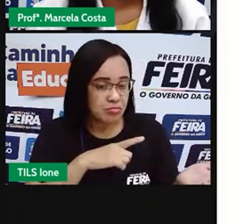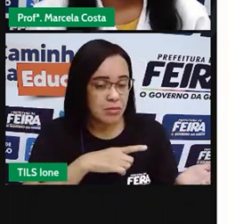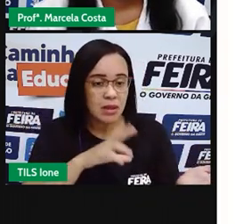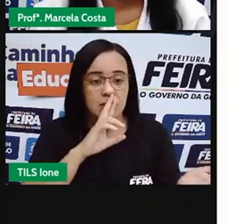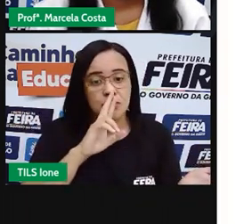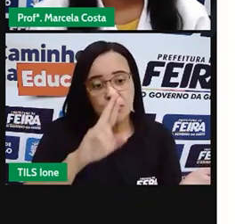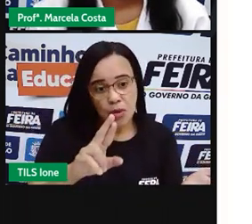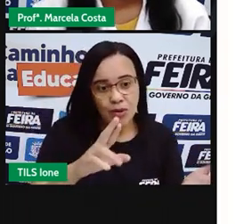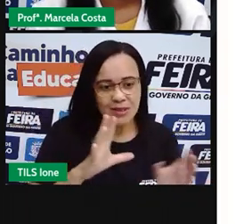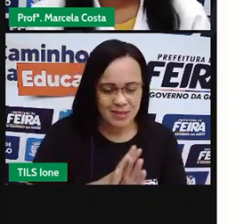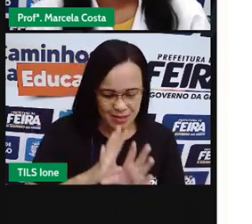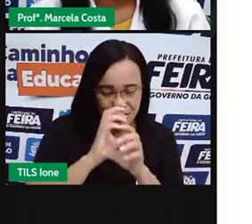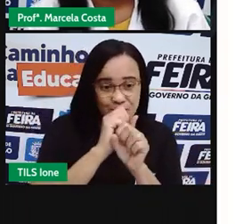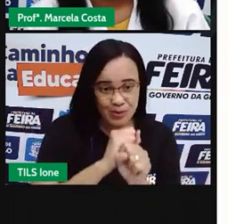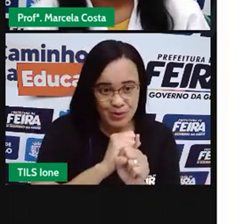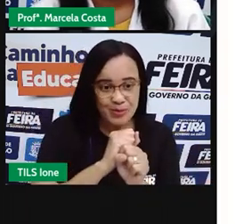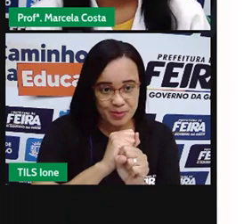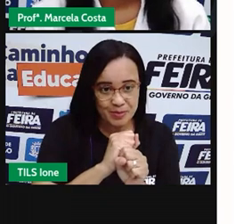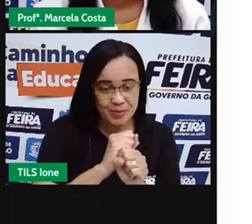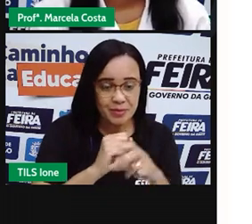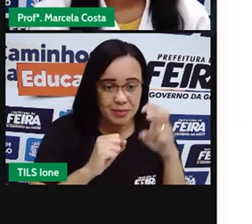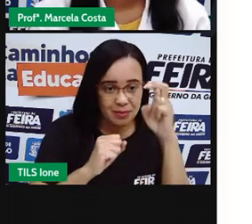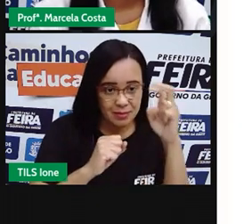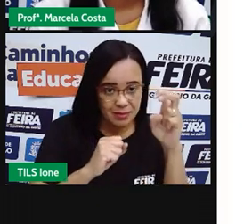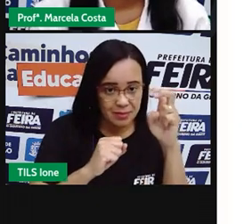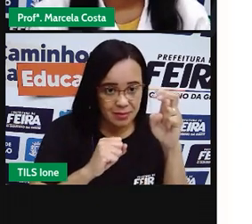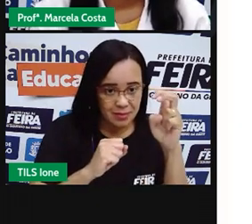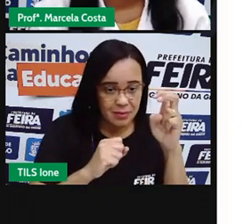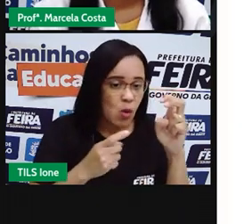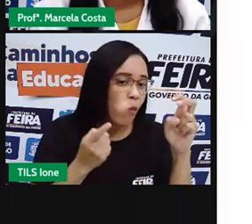resultado dessa soma. 5